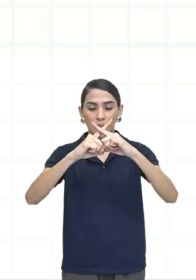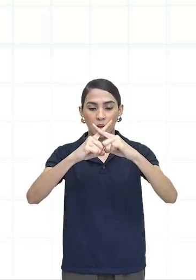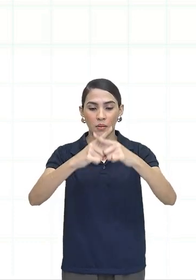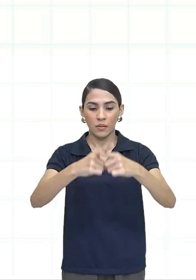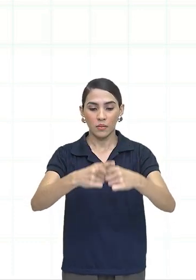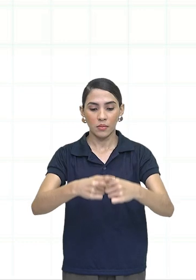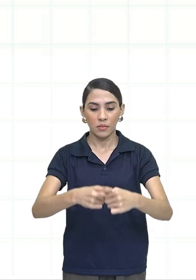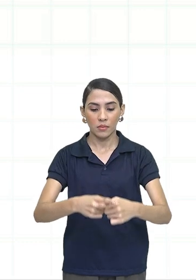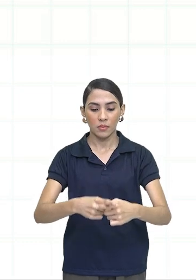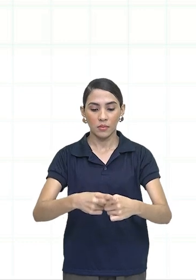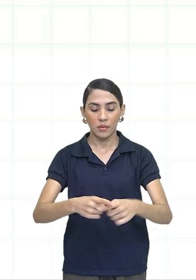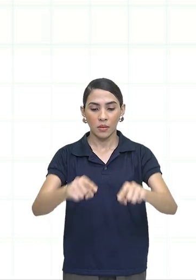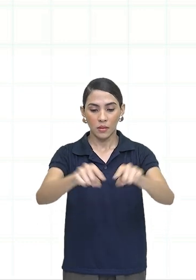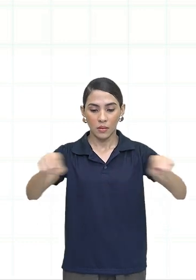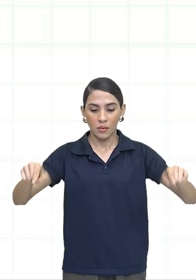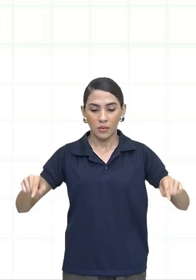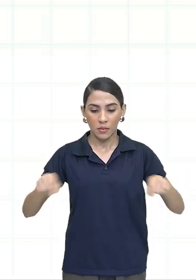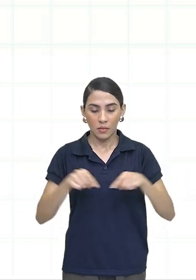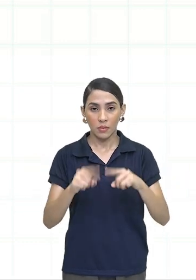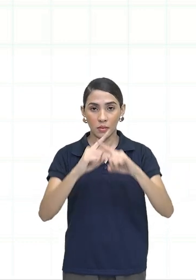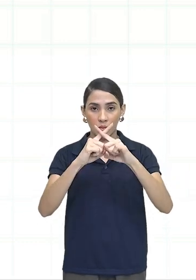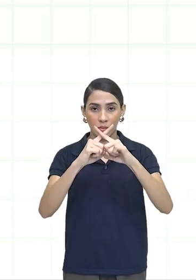meio.